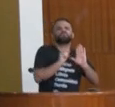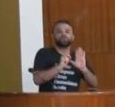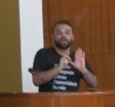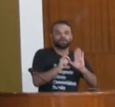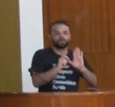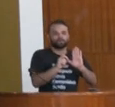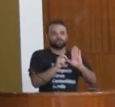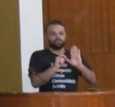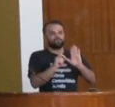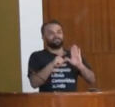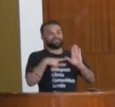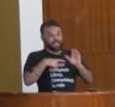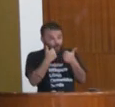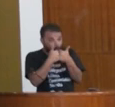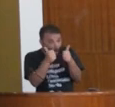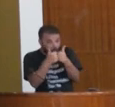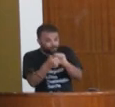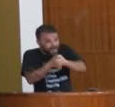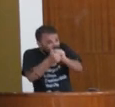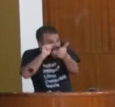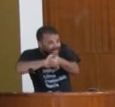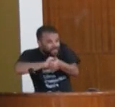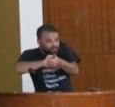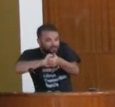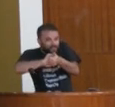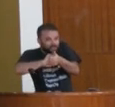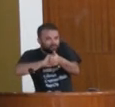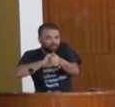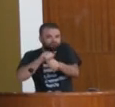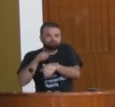adaptado que percorre todos os municípios